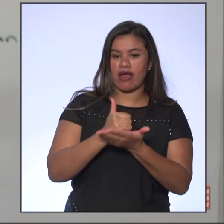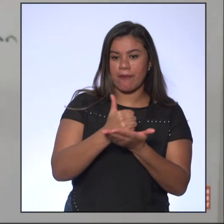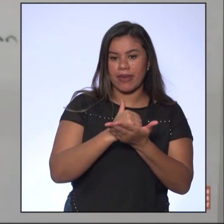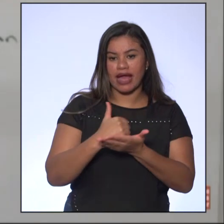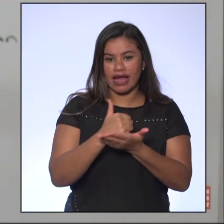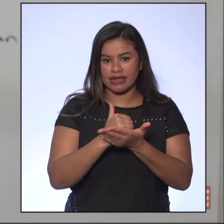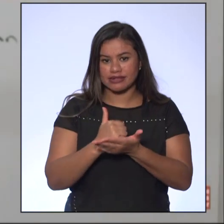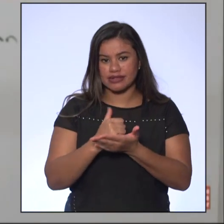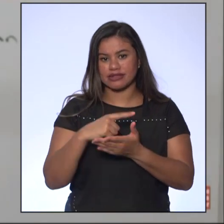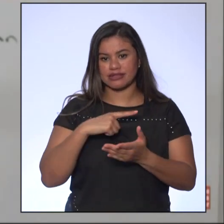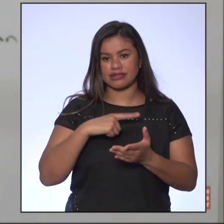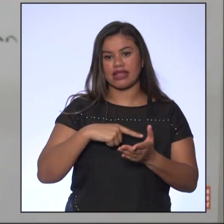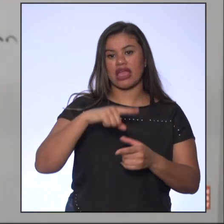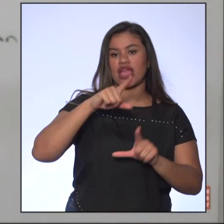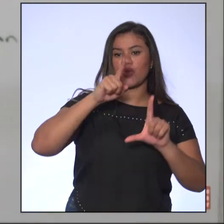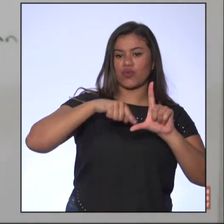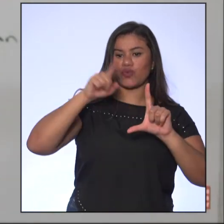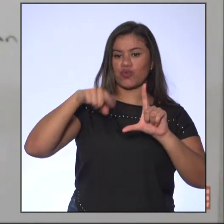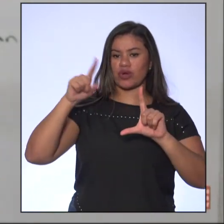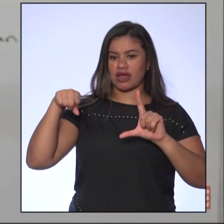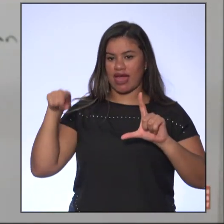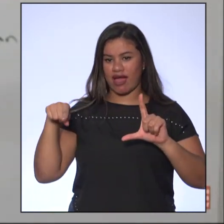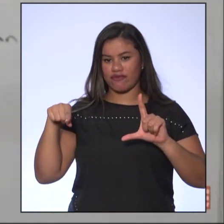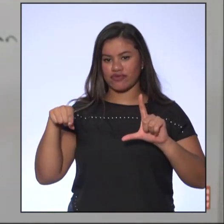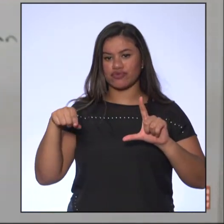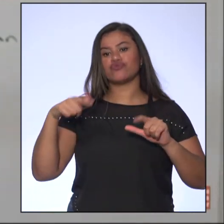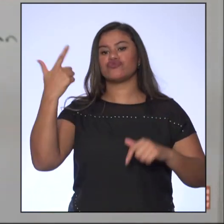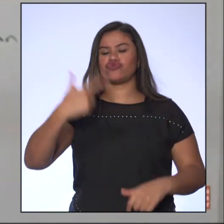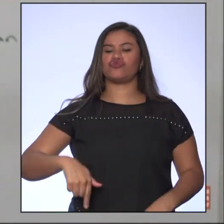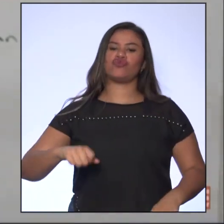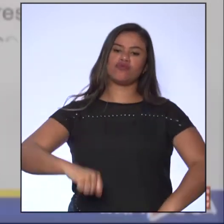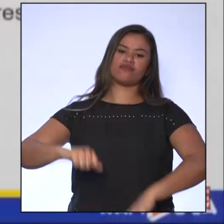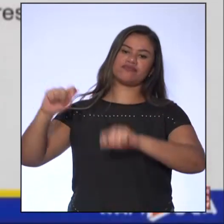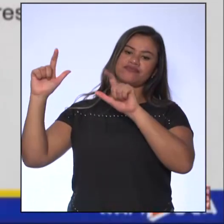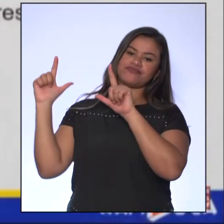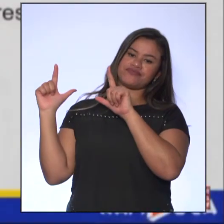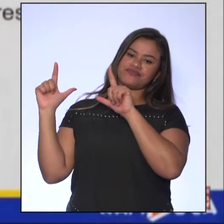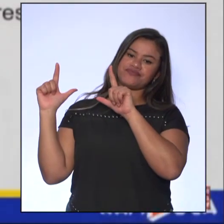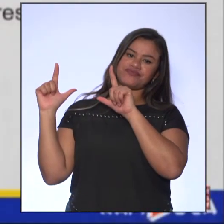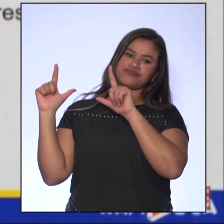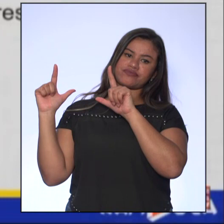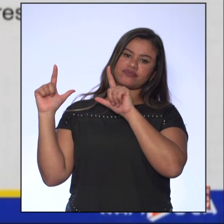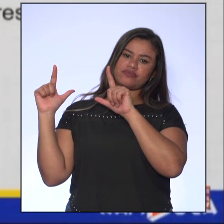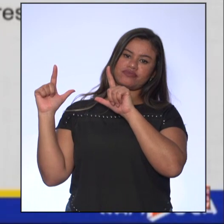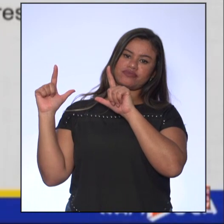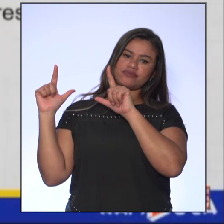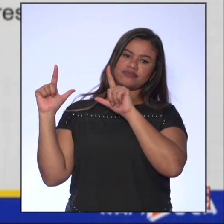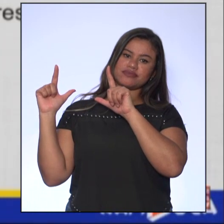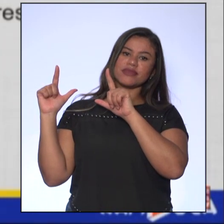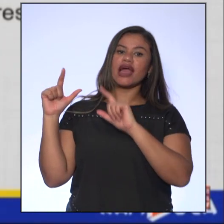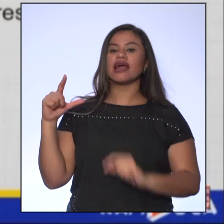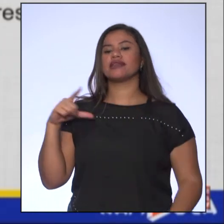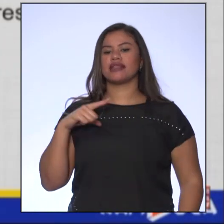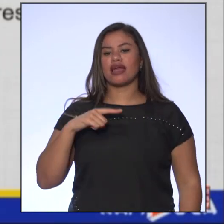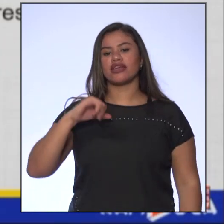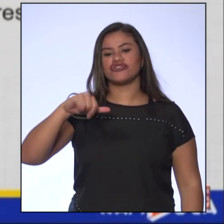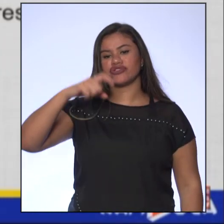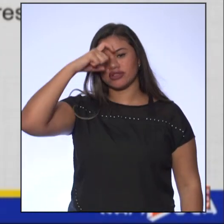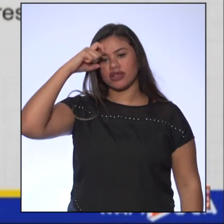um gráfico na forma de linhas. Coloca de novo esse gráfico aí. Olha, esse gráfico na forma de linha, eu tenho aí